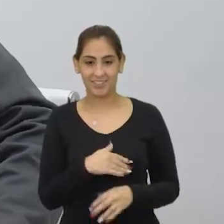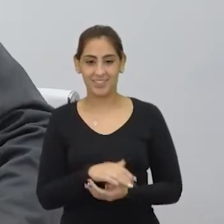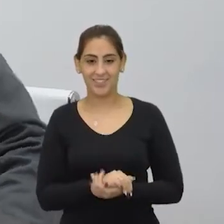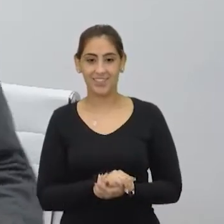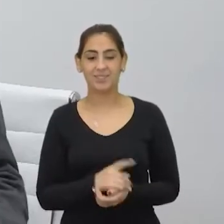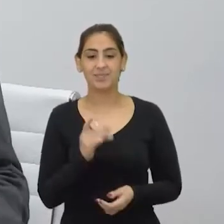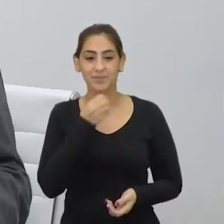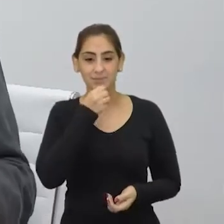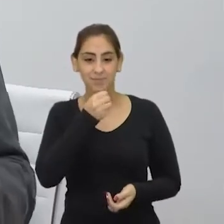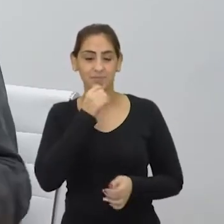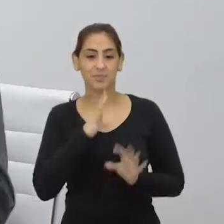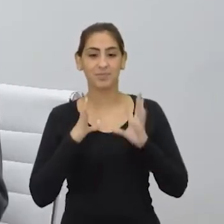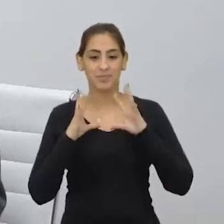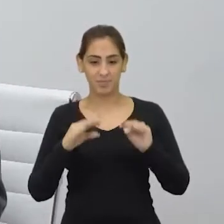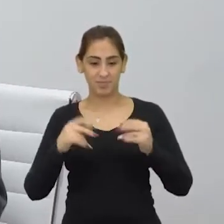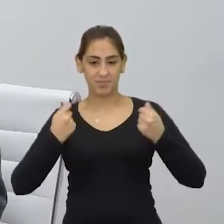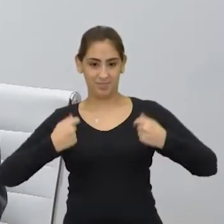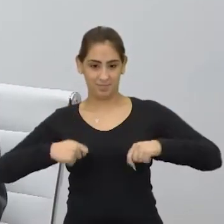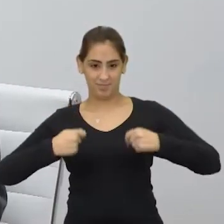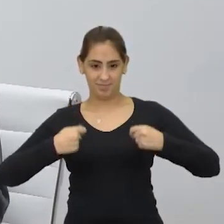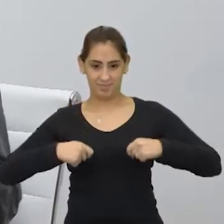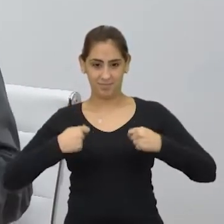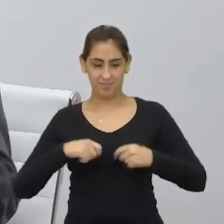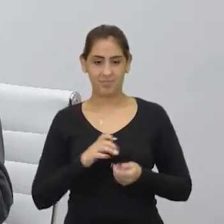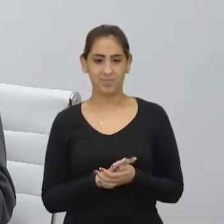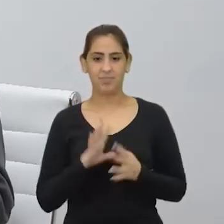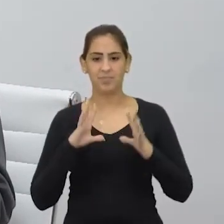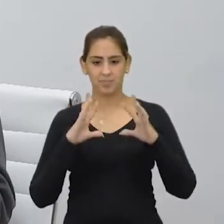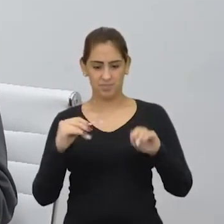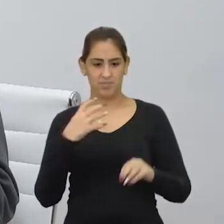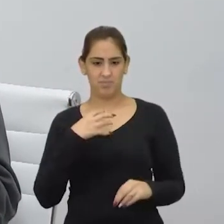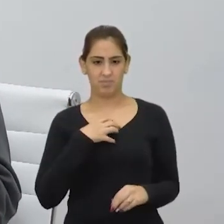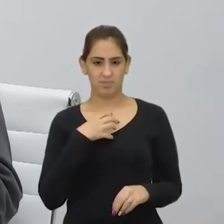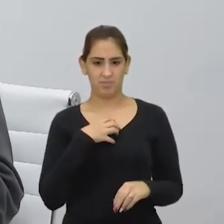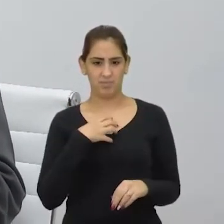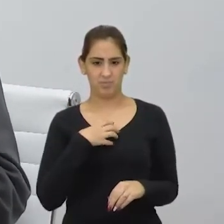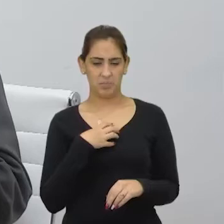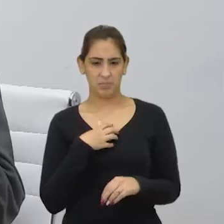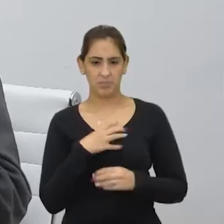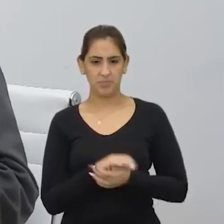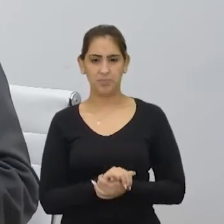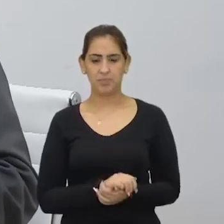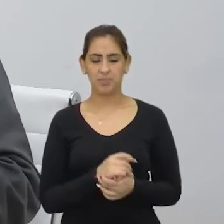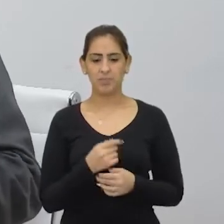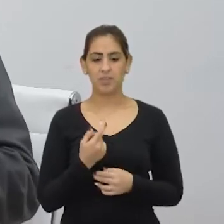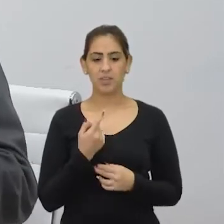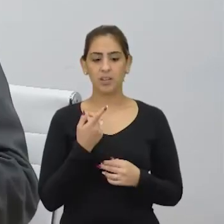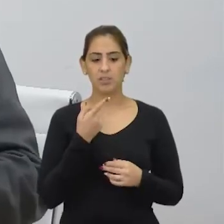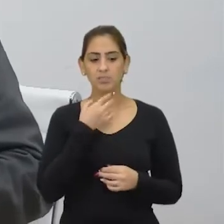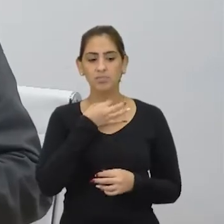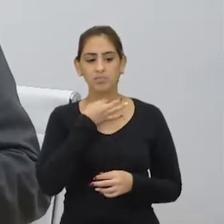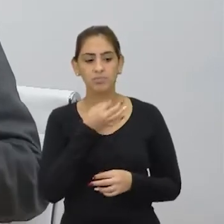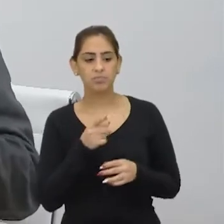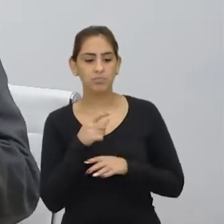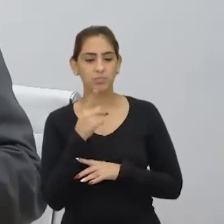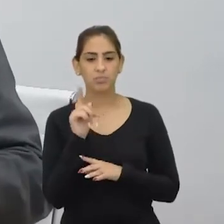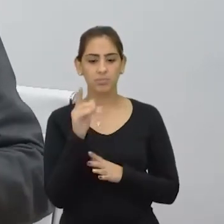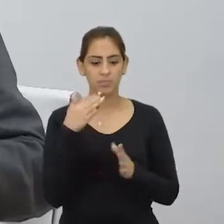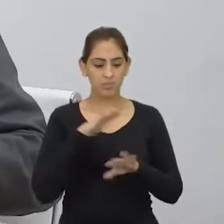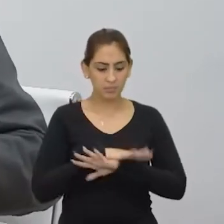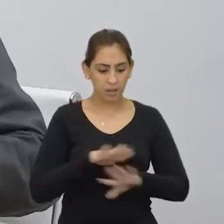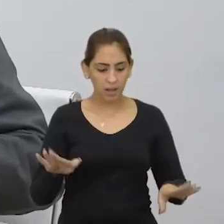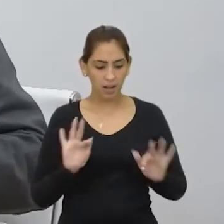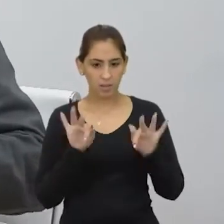reportagem é preciso que todas as formas de o assunto serem encerrados,